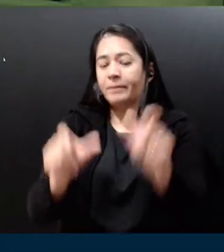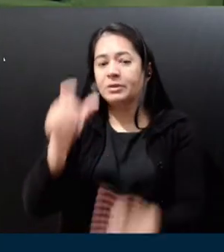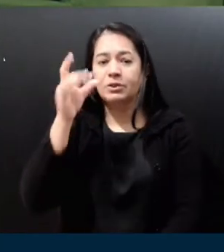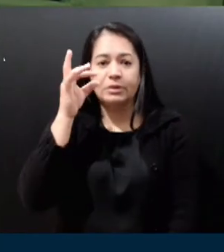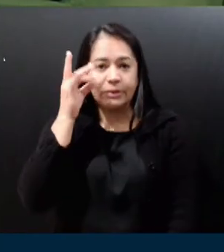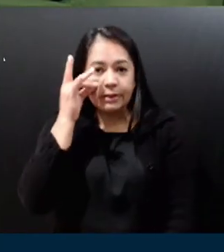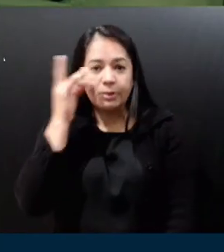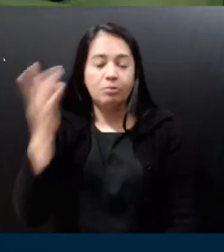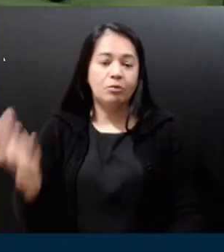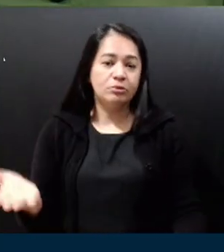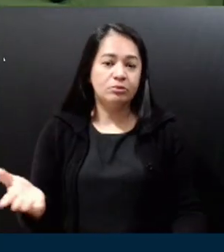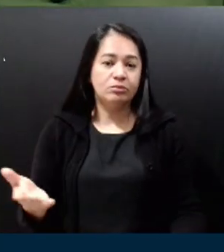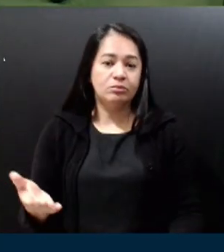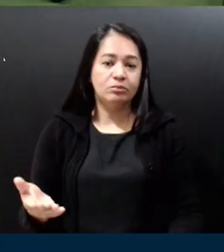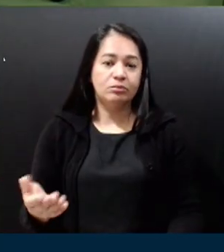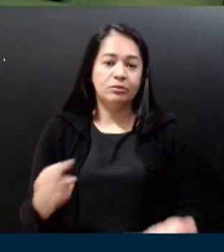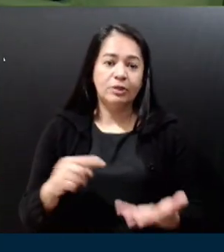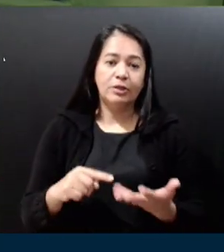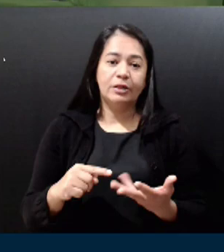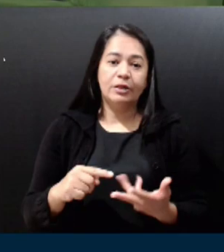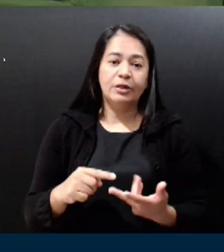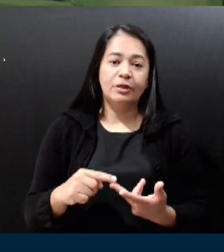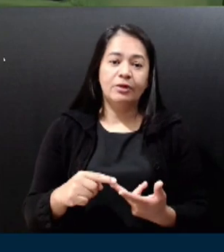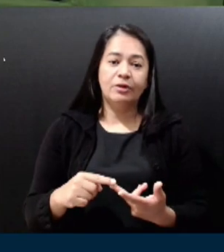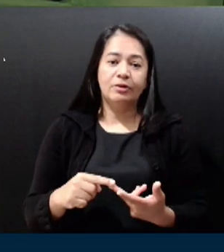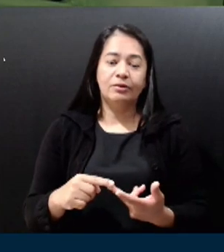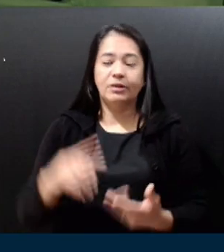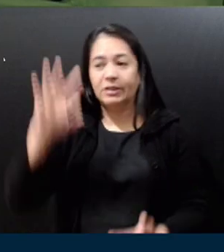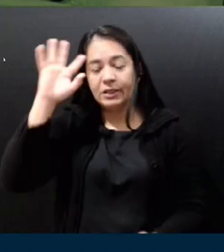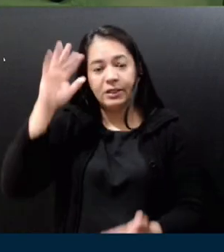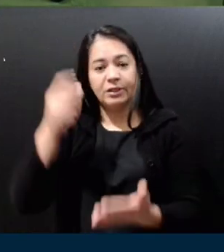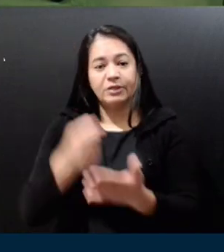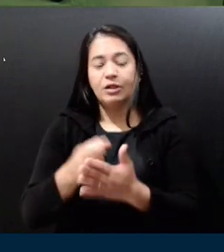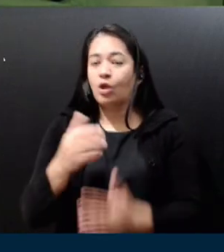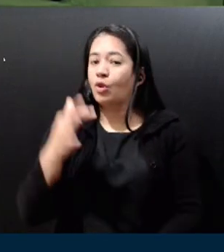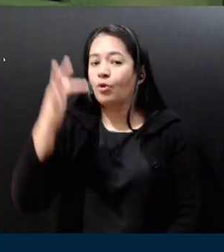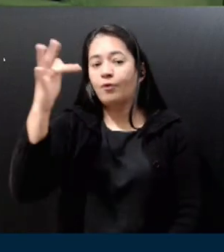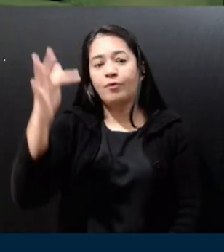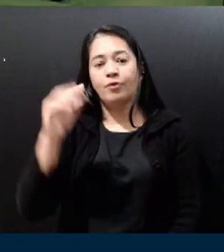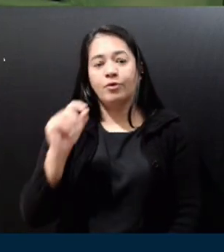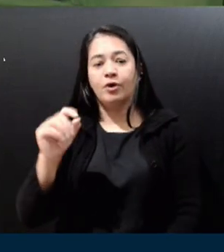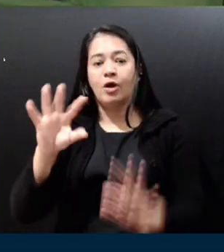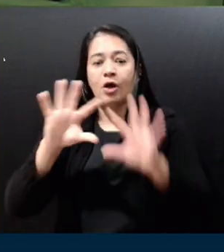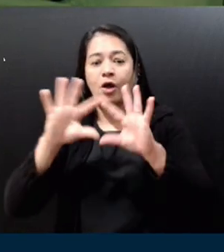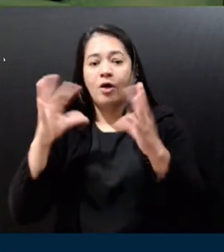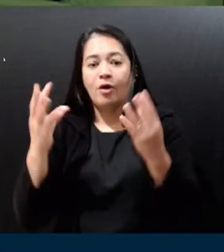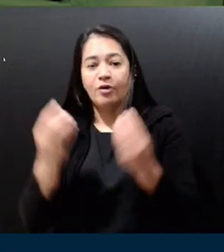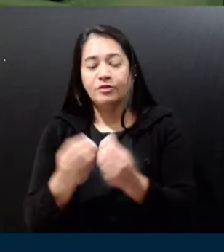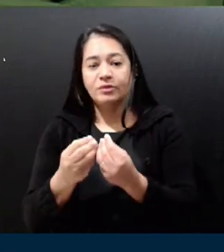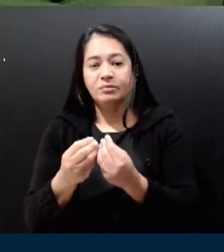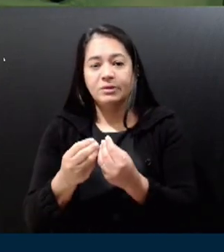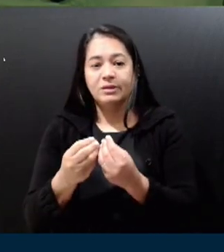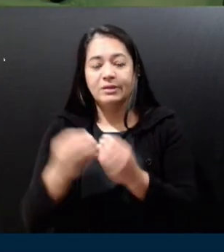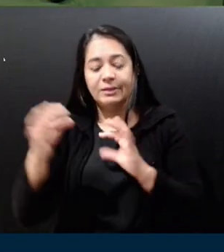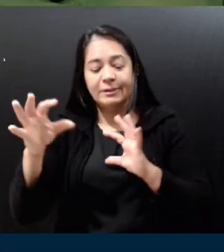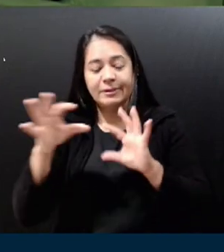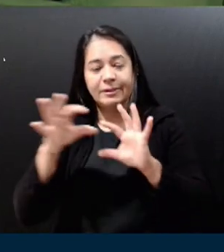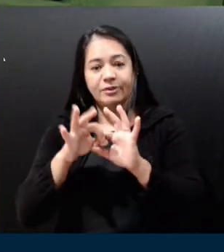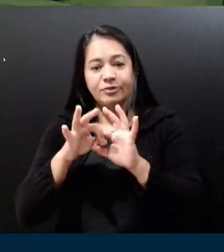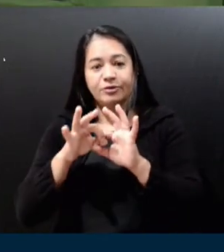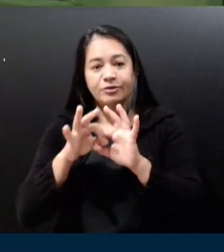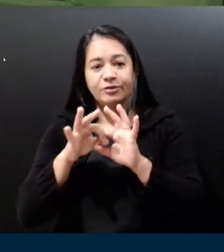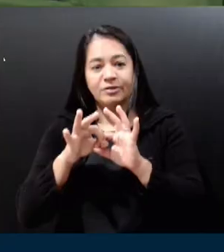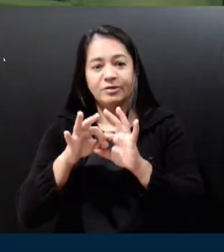eu acho que a solução, o futuro, é famílias afetivas, por laços de